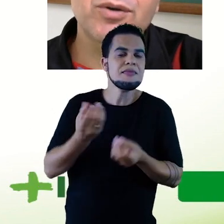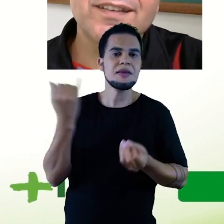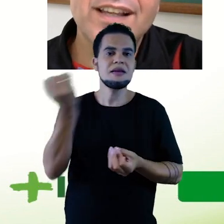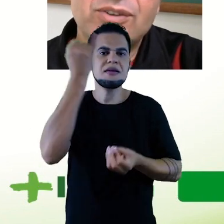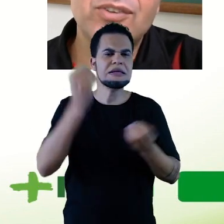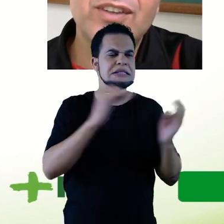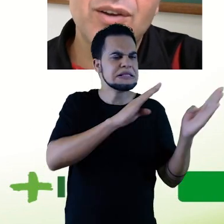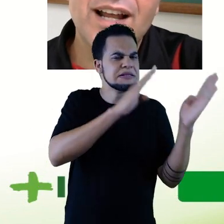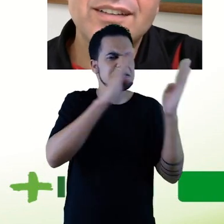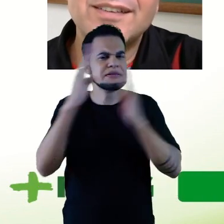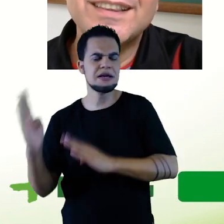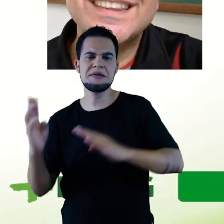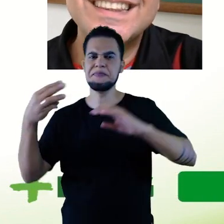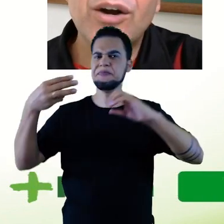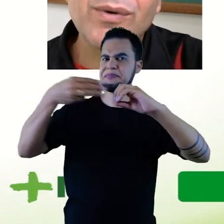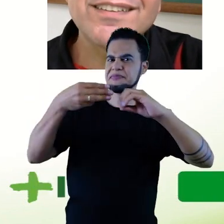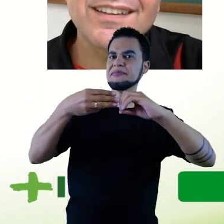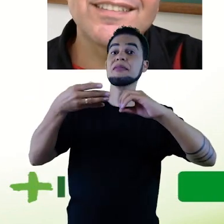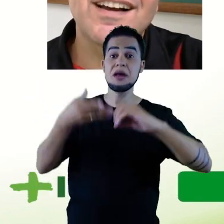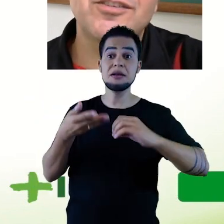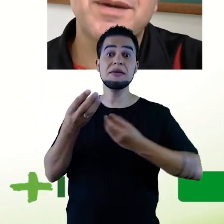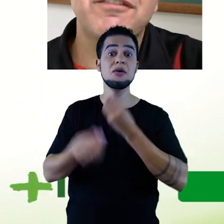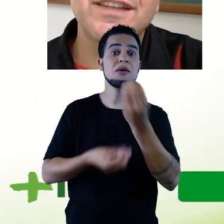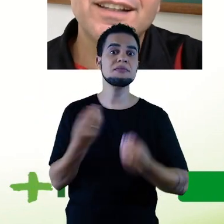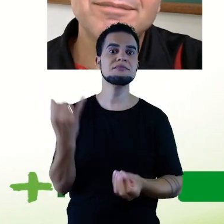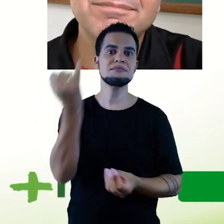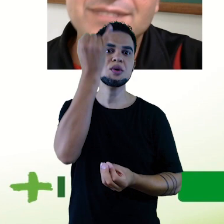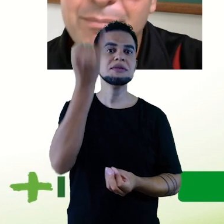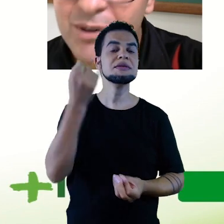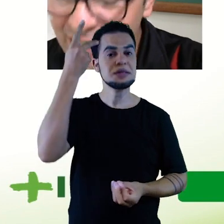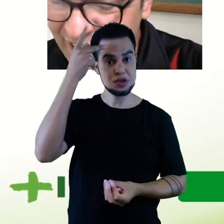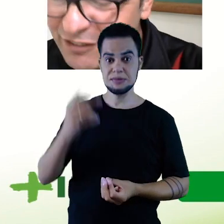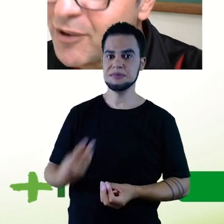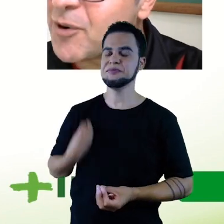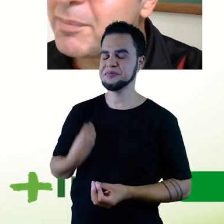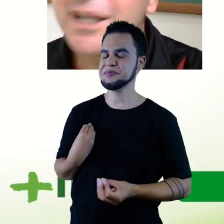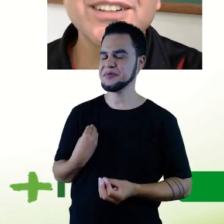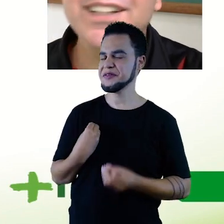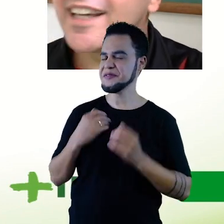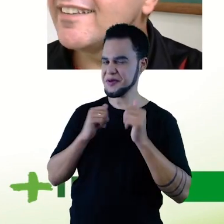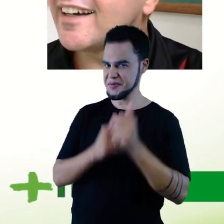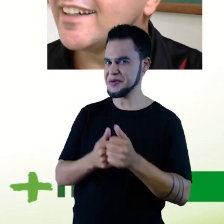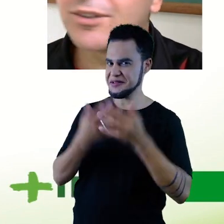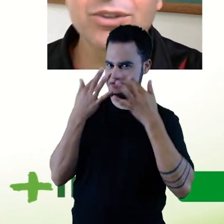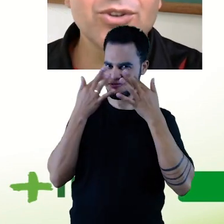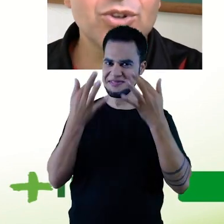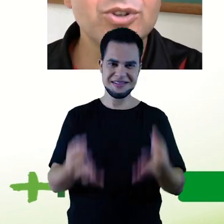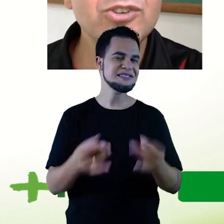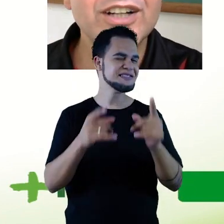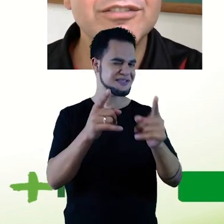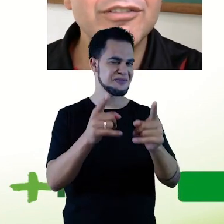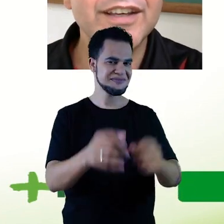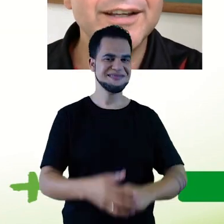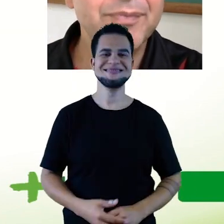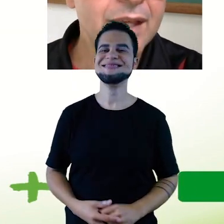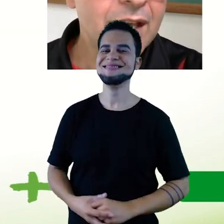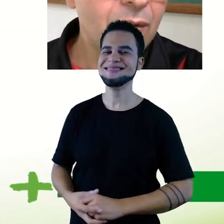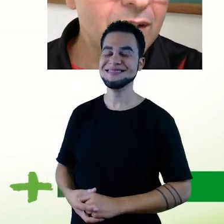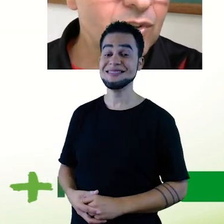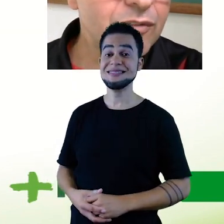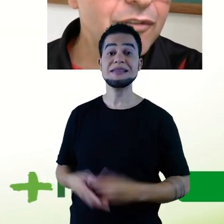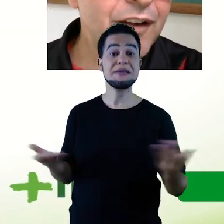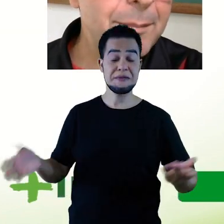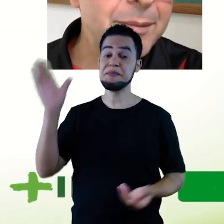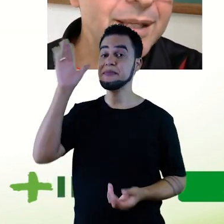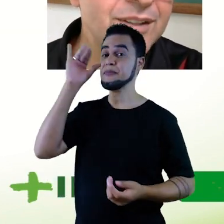desses processos celulares tão essenciais para a vida, tá bom? Então vamos acompanhando, ninguém sai, tô gostando, vamos ver.